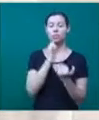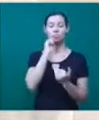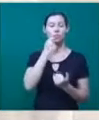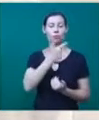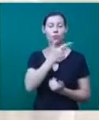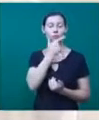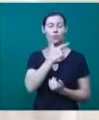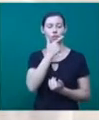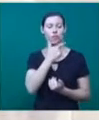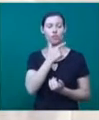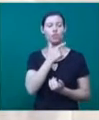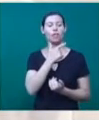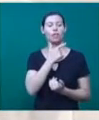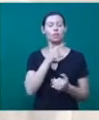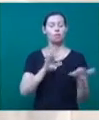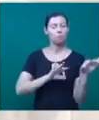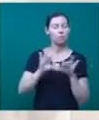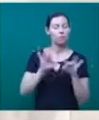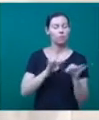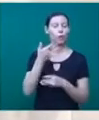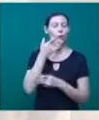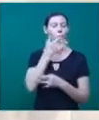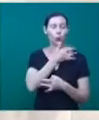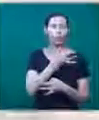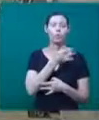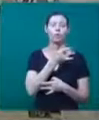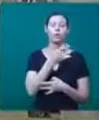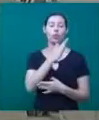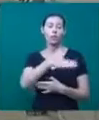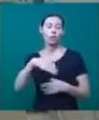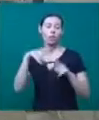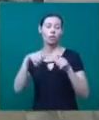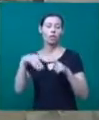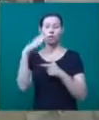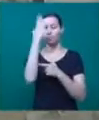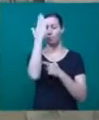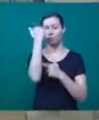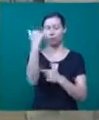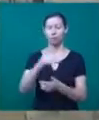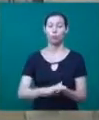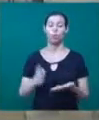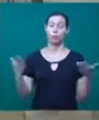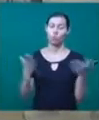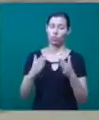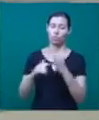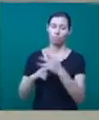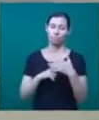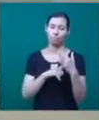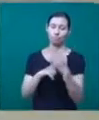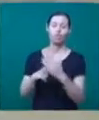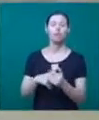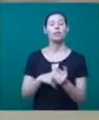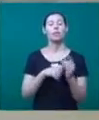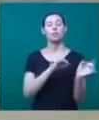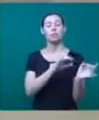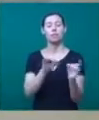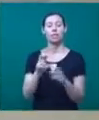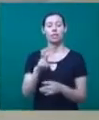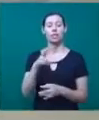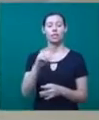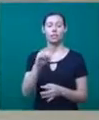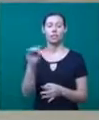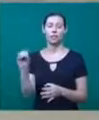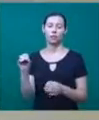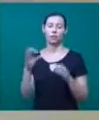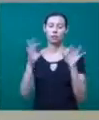que foi ficando famoso no bairro. E hoje ela conta com a ajuda das máquinas para distribuir pão de queijo em quase 500 pontos de